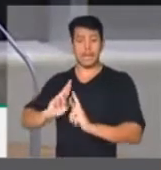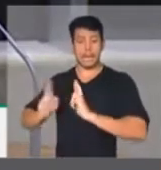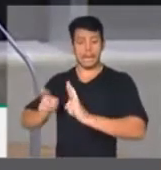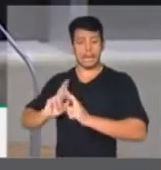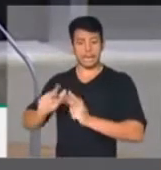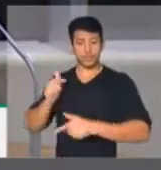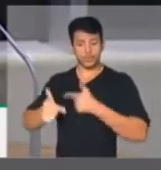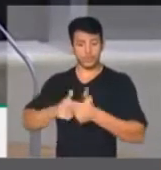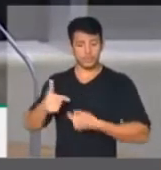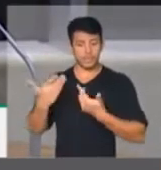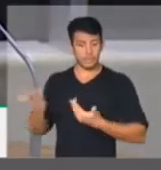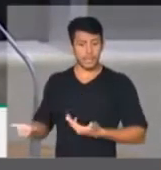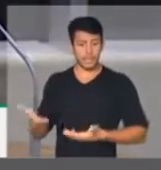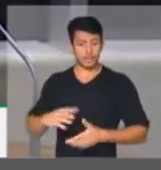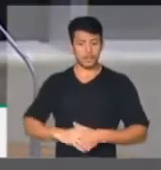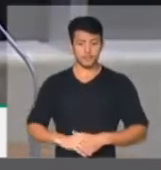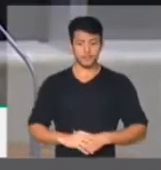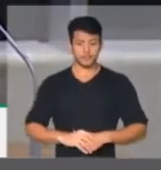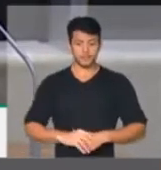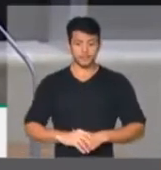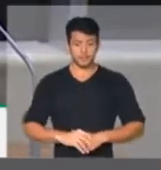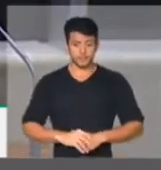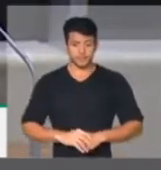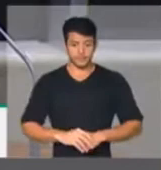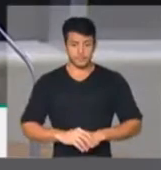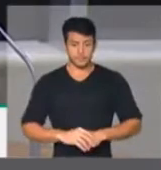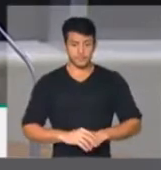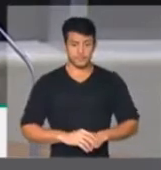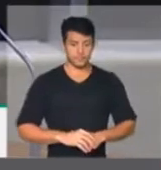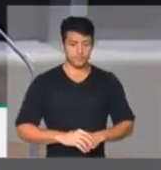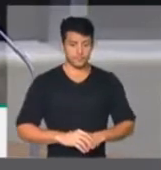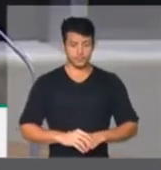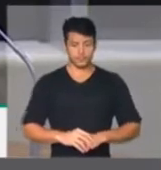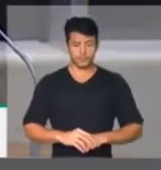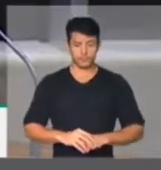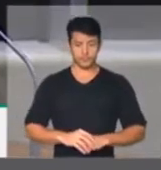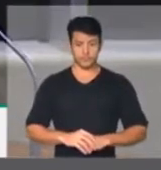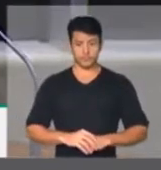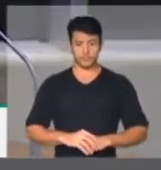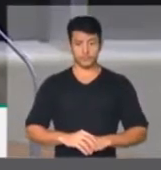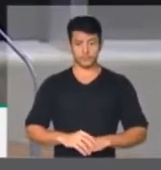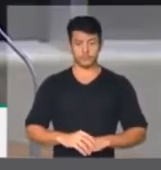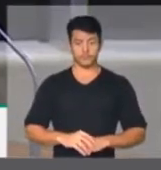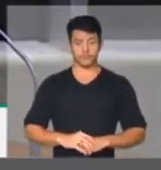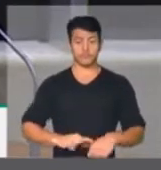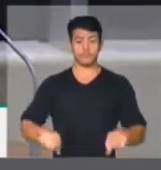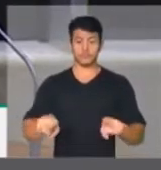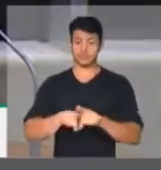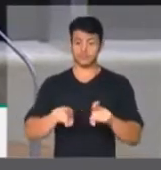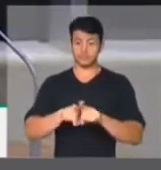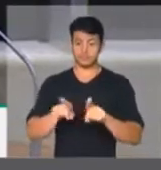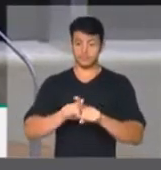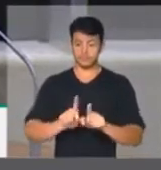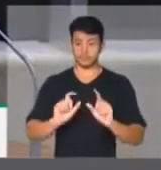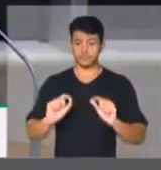relação, estabelecendo a desvantagem do trabalho em relação ao capital. E mais,